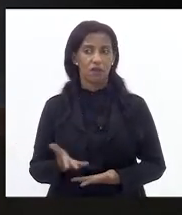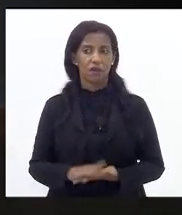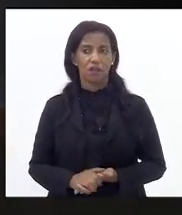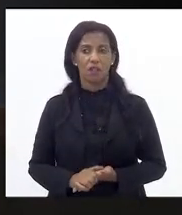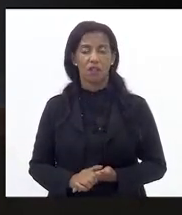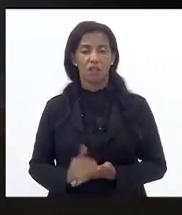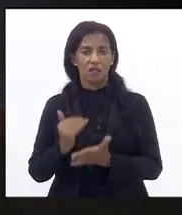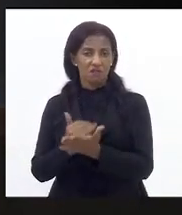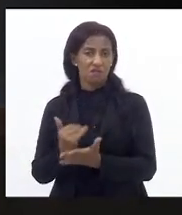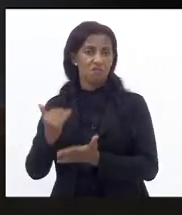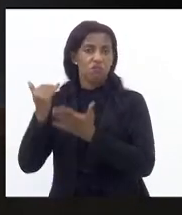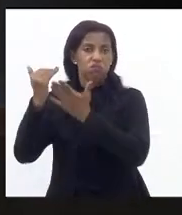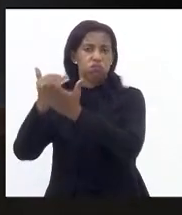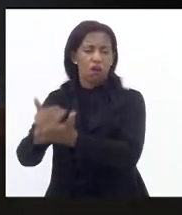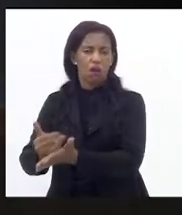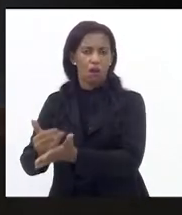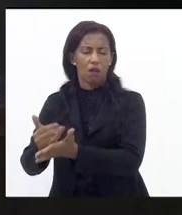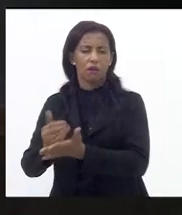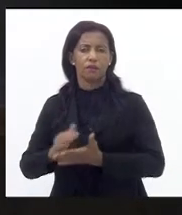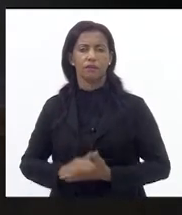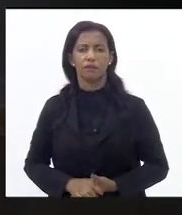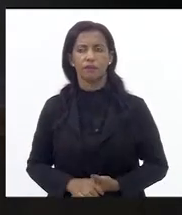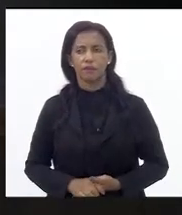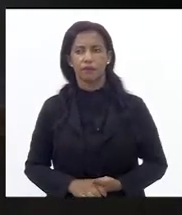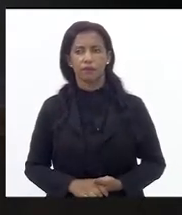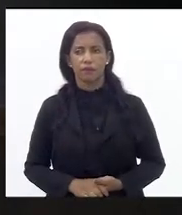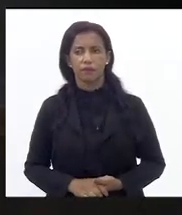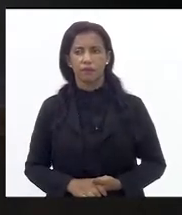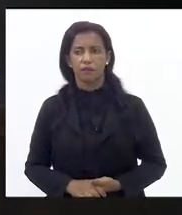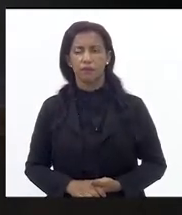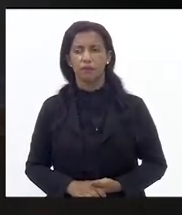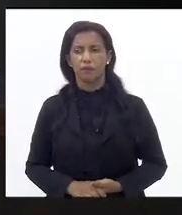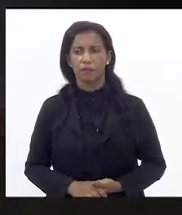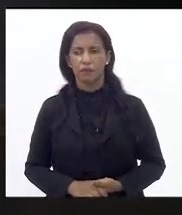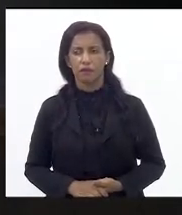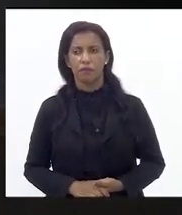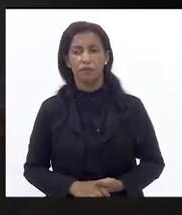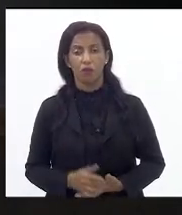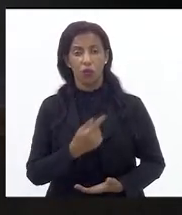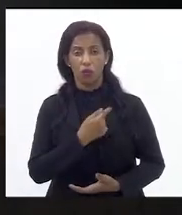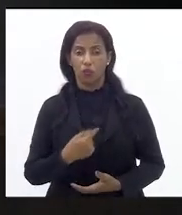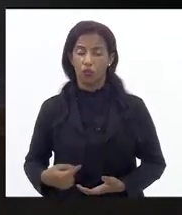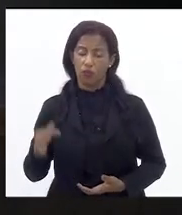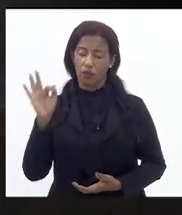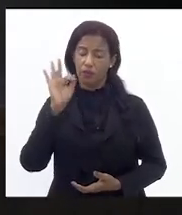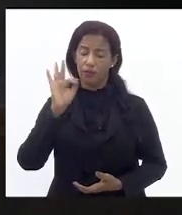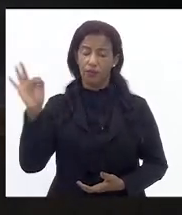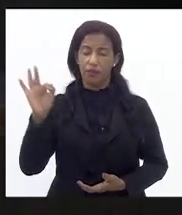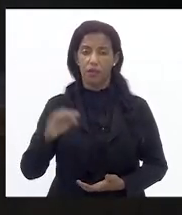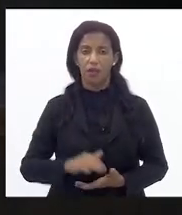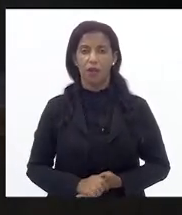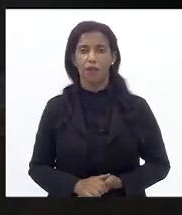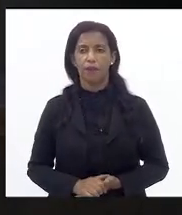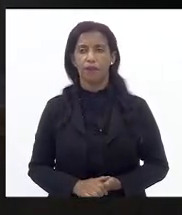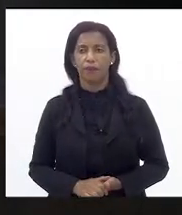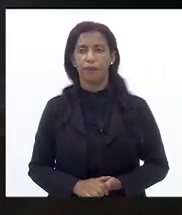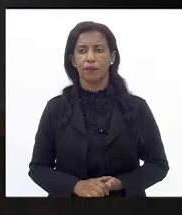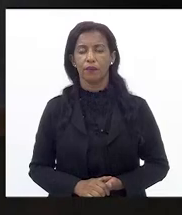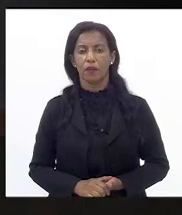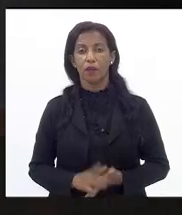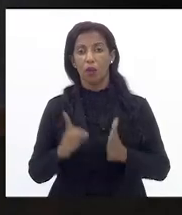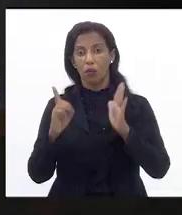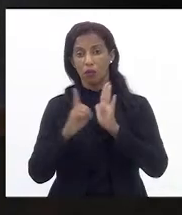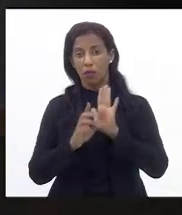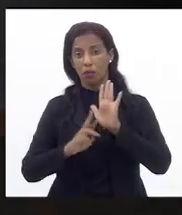esse excesso por parte é do governo federal uma edição do Decreto que